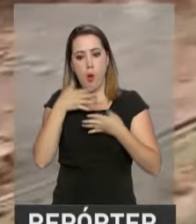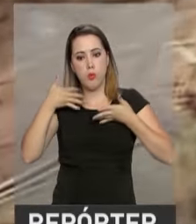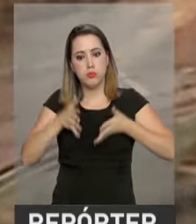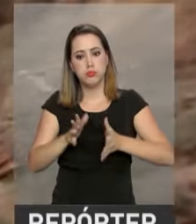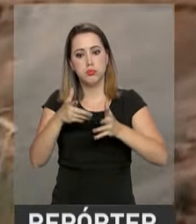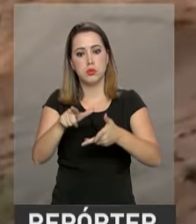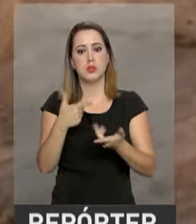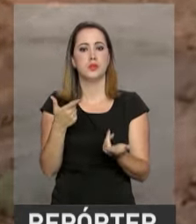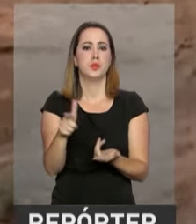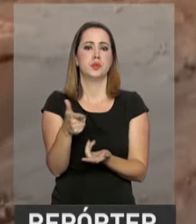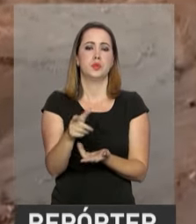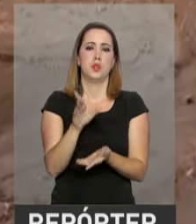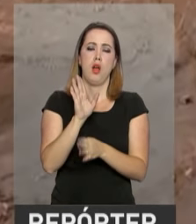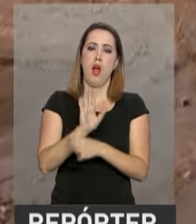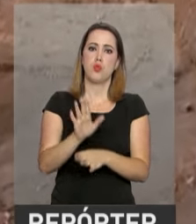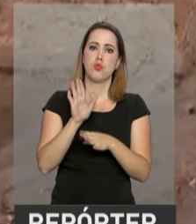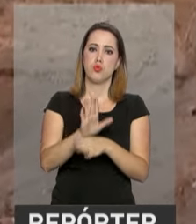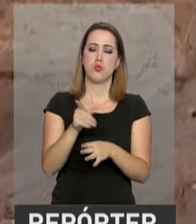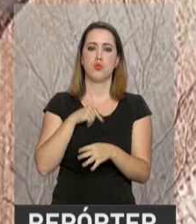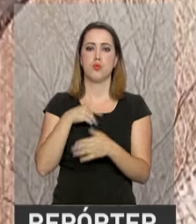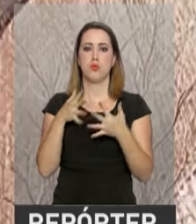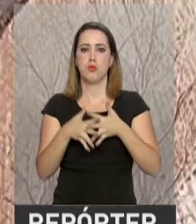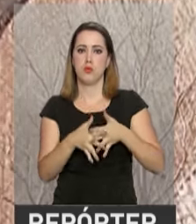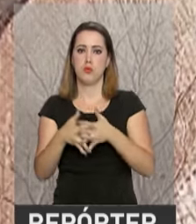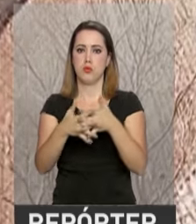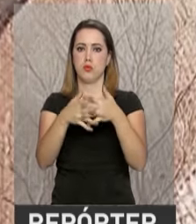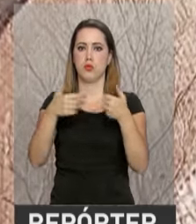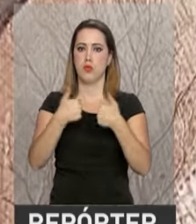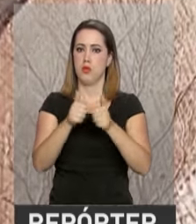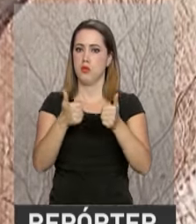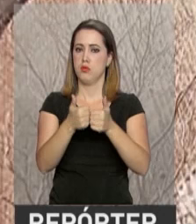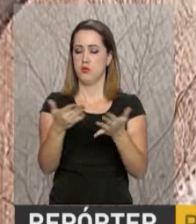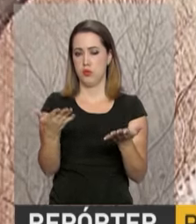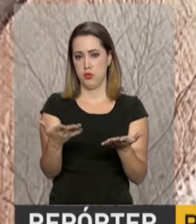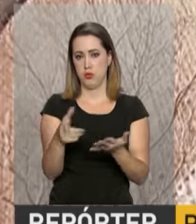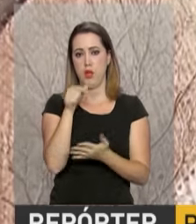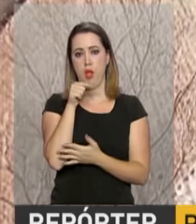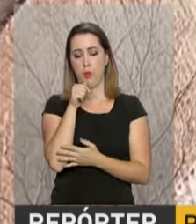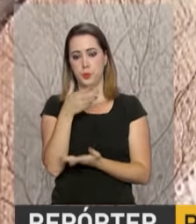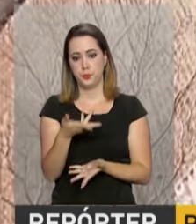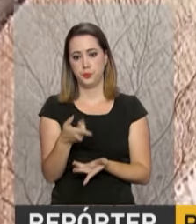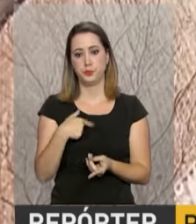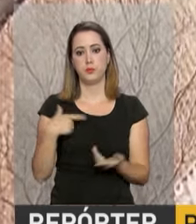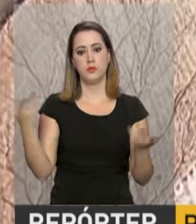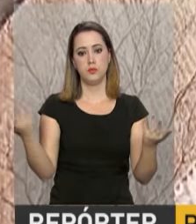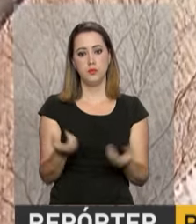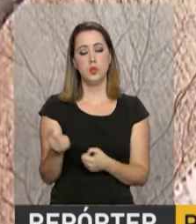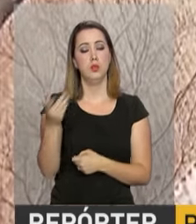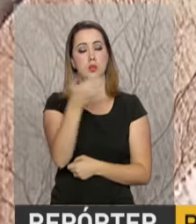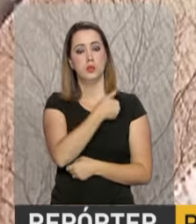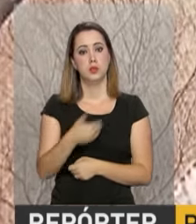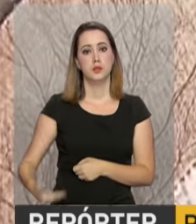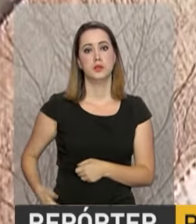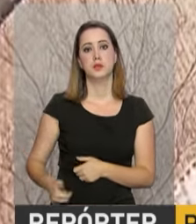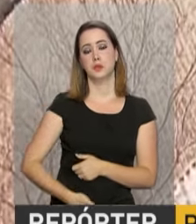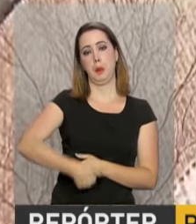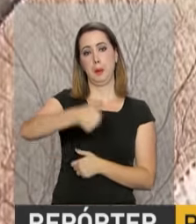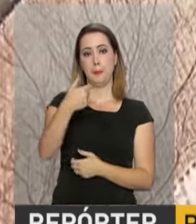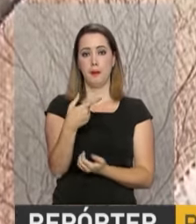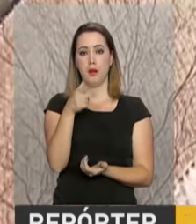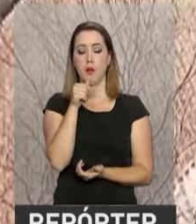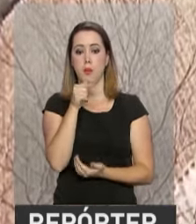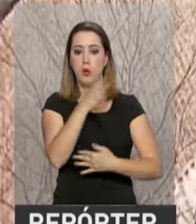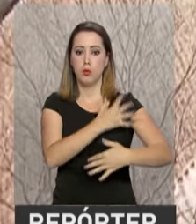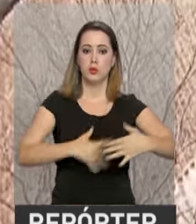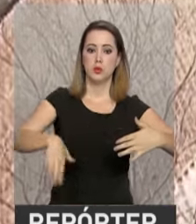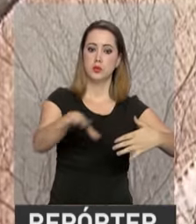estão sendo socorridos por carros pipa o governo federal Vai recuperar e modernizar o reservatório a meta é que ele volte